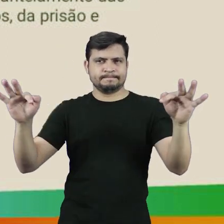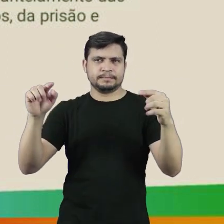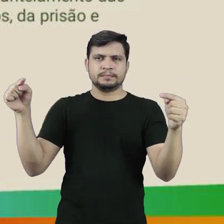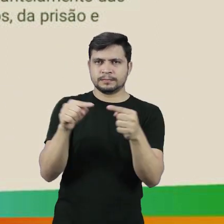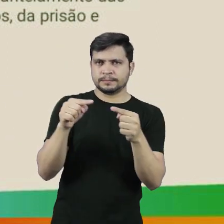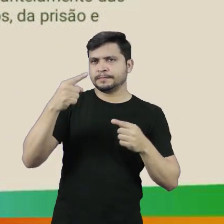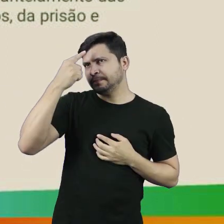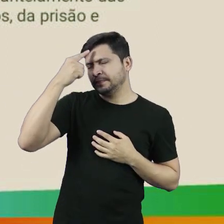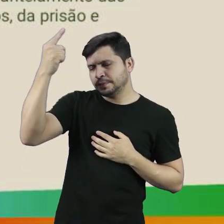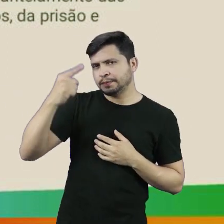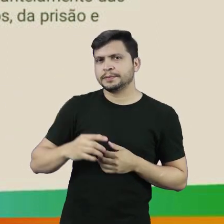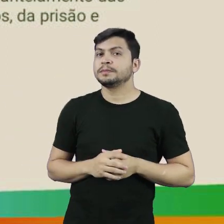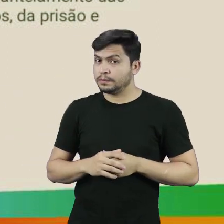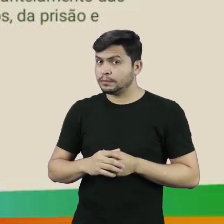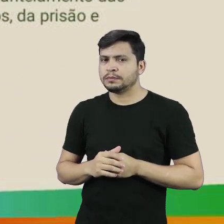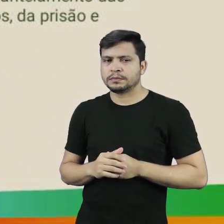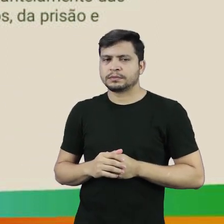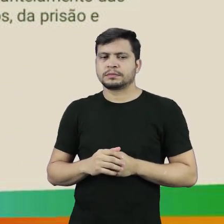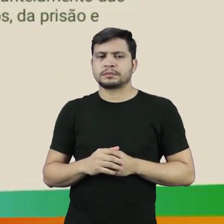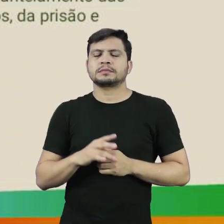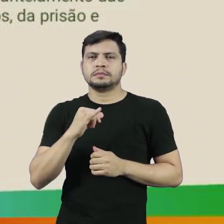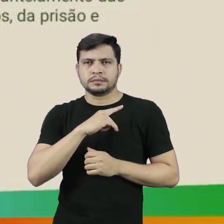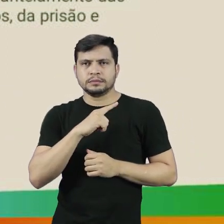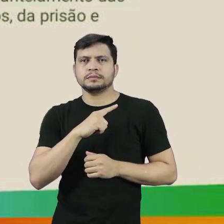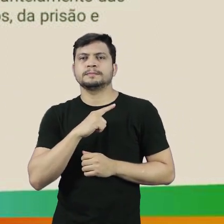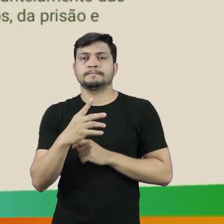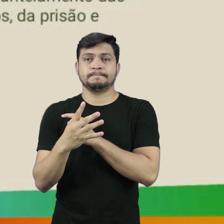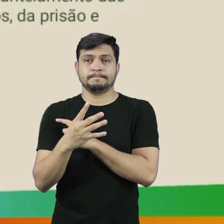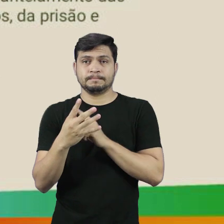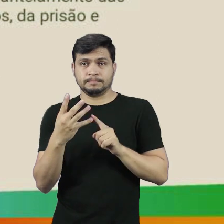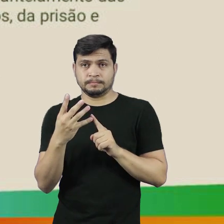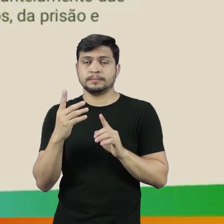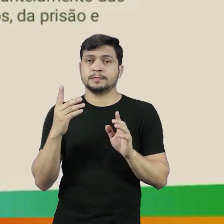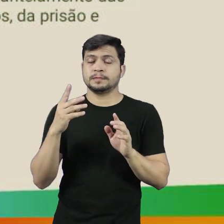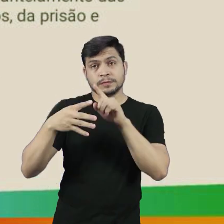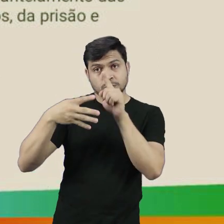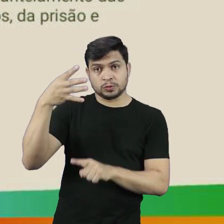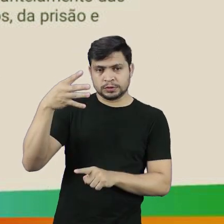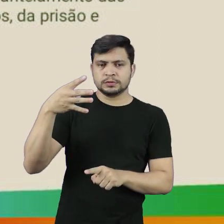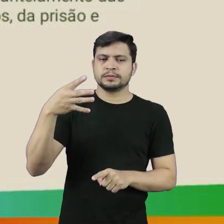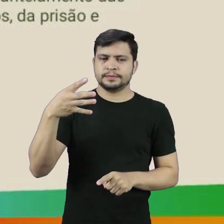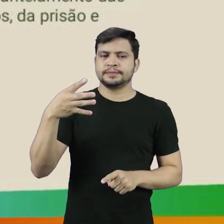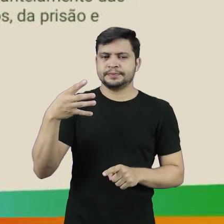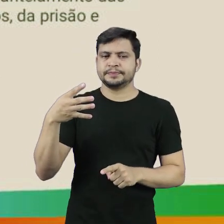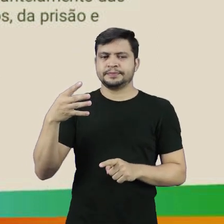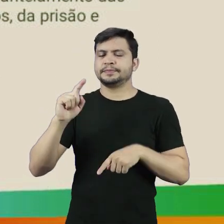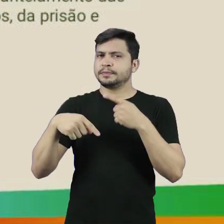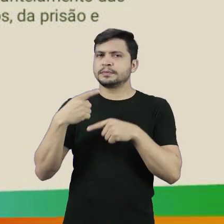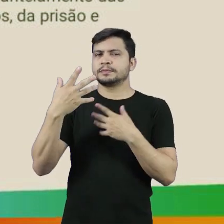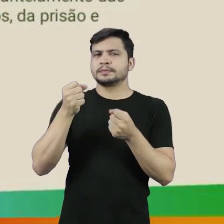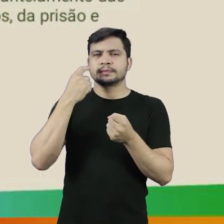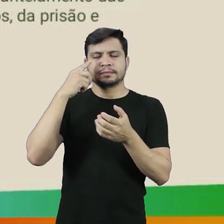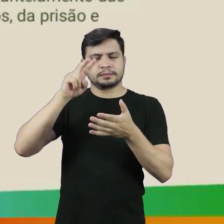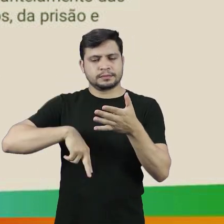com 4 afirmativas. Nós vamos ler as 4 afirmativas e depois nós vamos ler os itens para ver qual item se